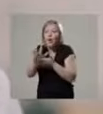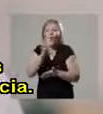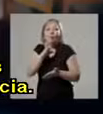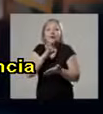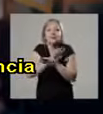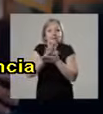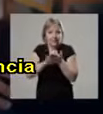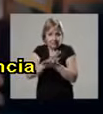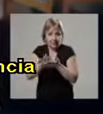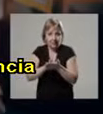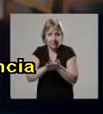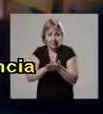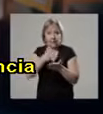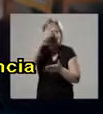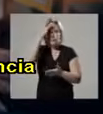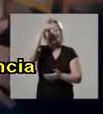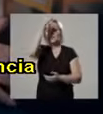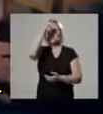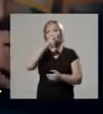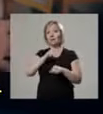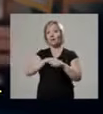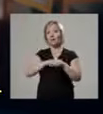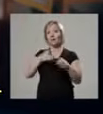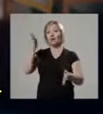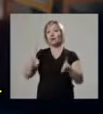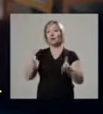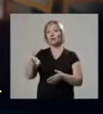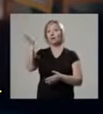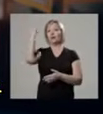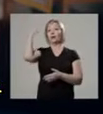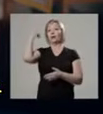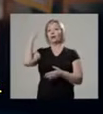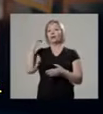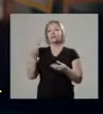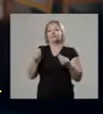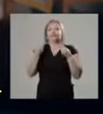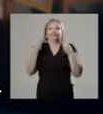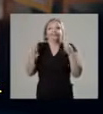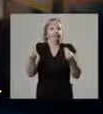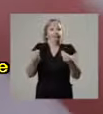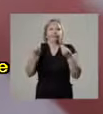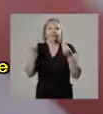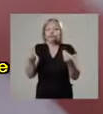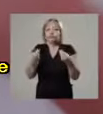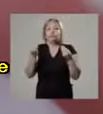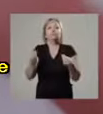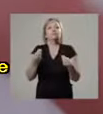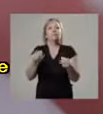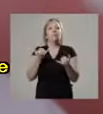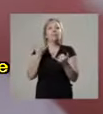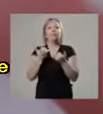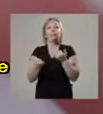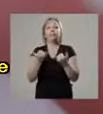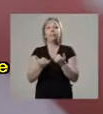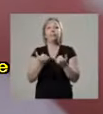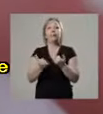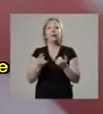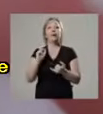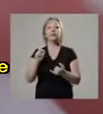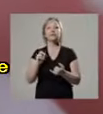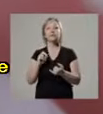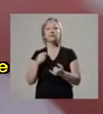Nada era nada. Pessoa com deficiência daquela época não tinha o que fazer praticamente, né? Ficava quase que